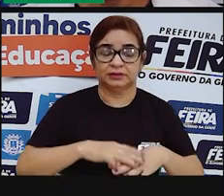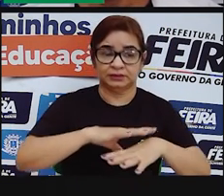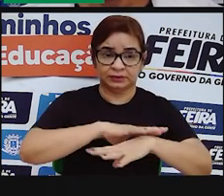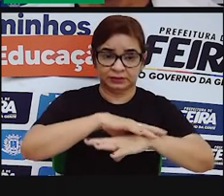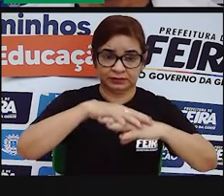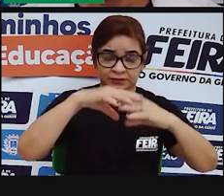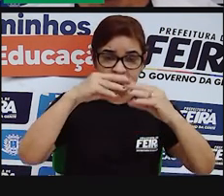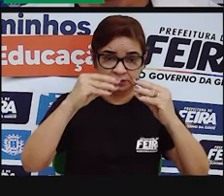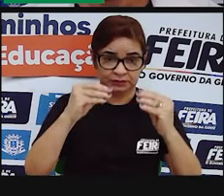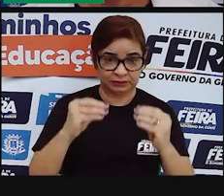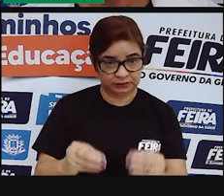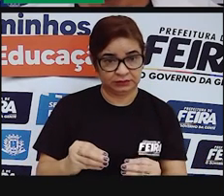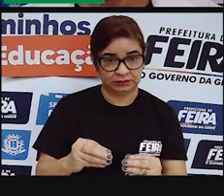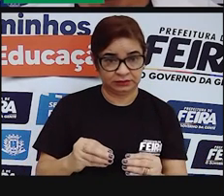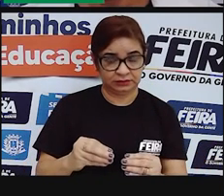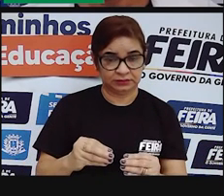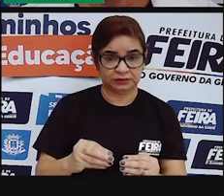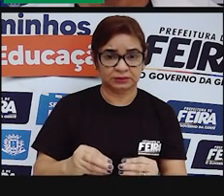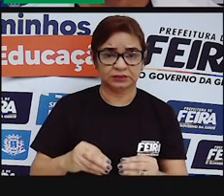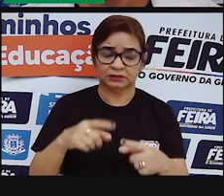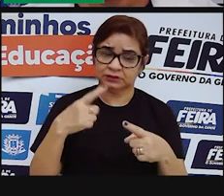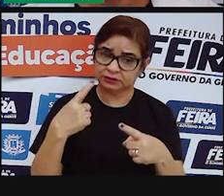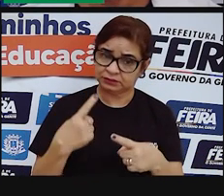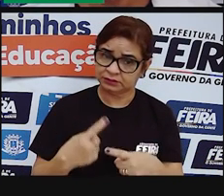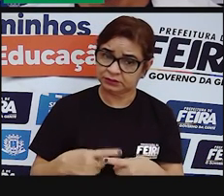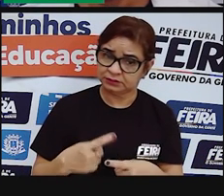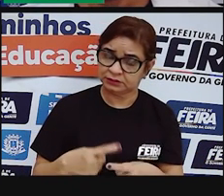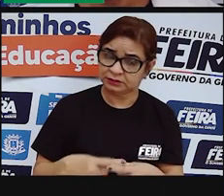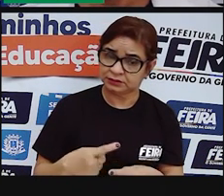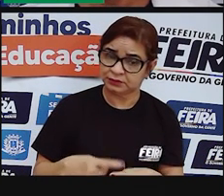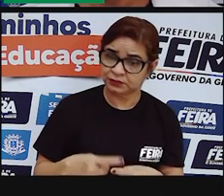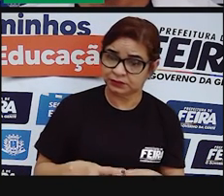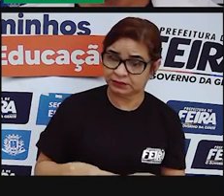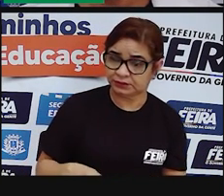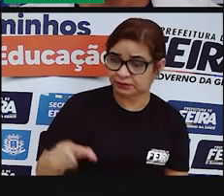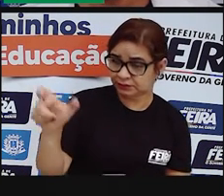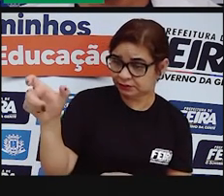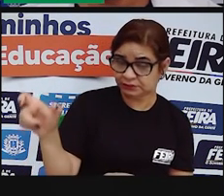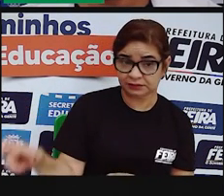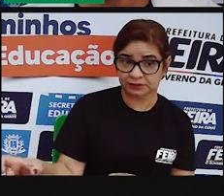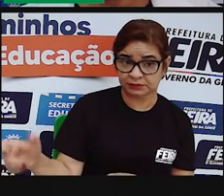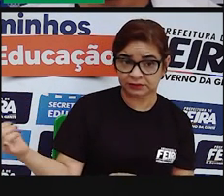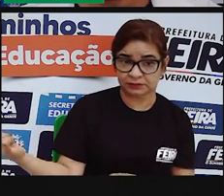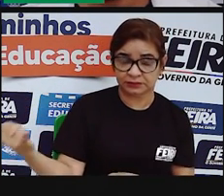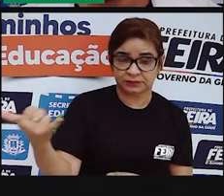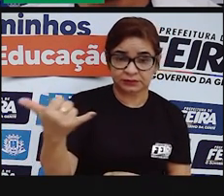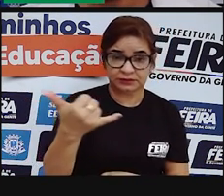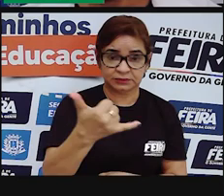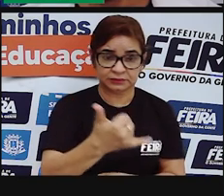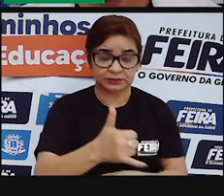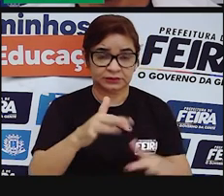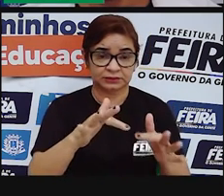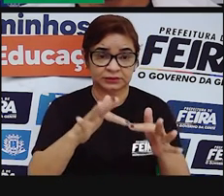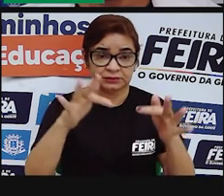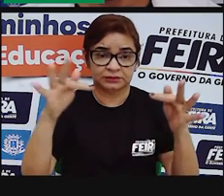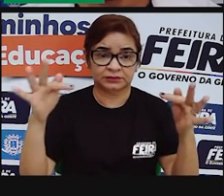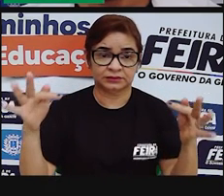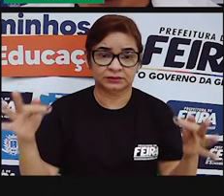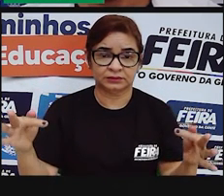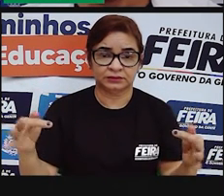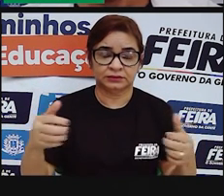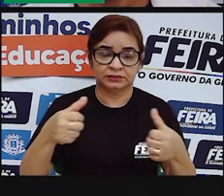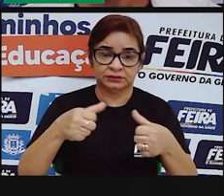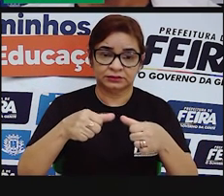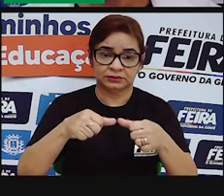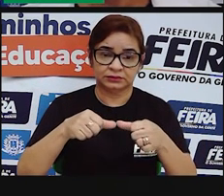afirmamos que essa doença tem cura. Por quê? A pessoa que está falando essa frase, que produziu essa